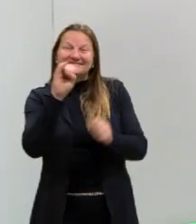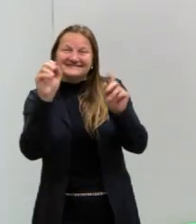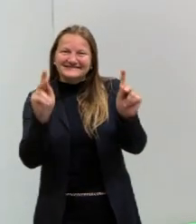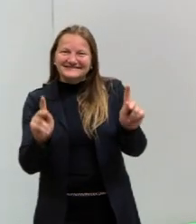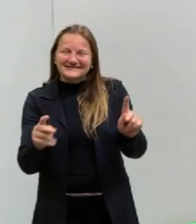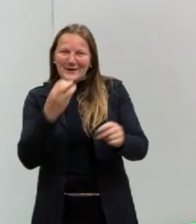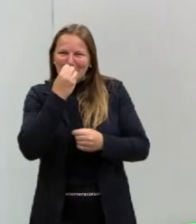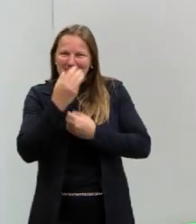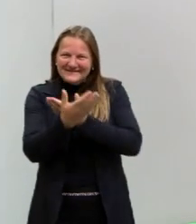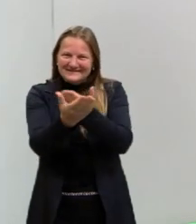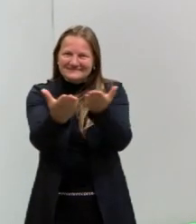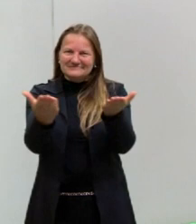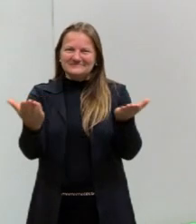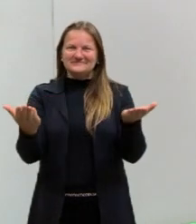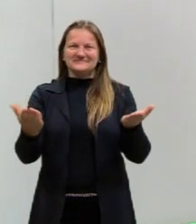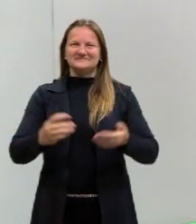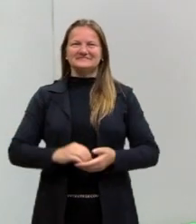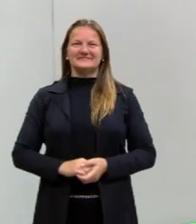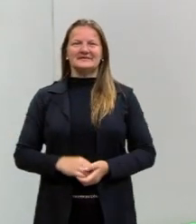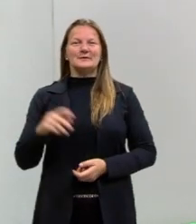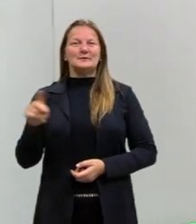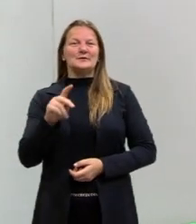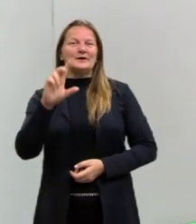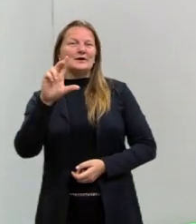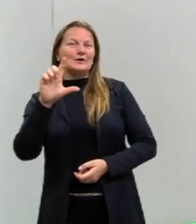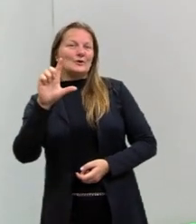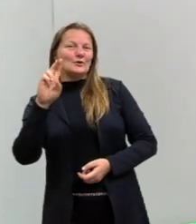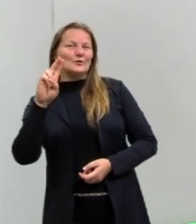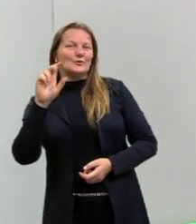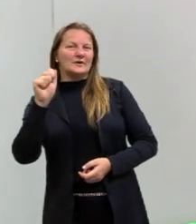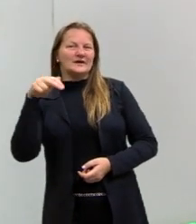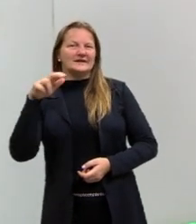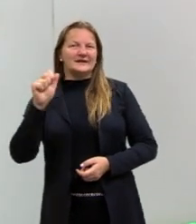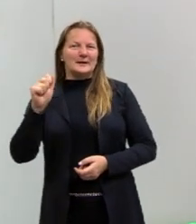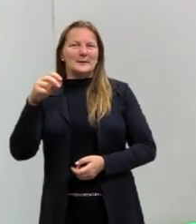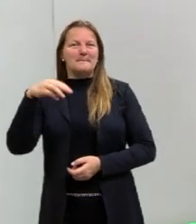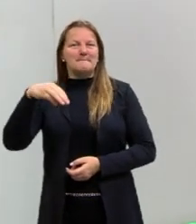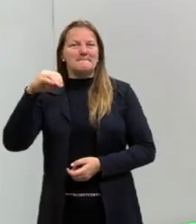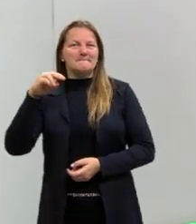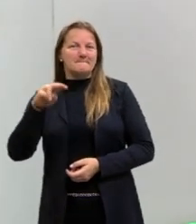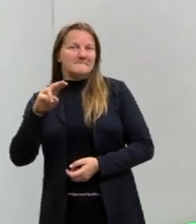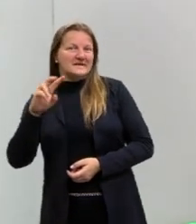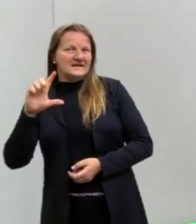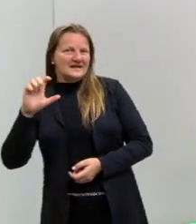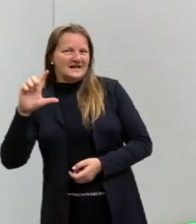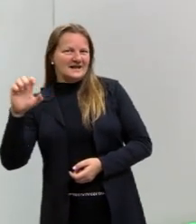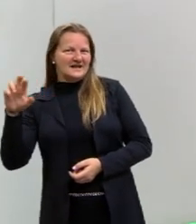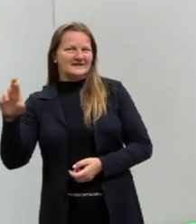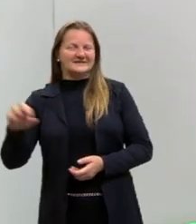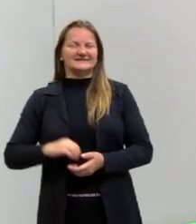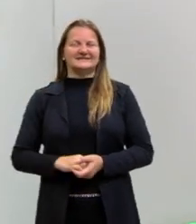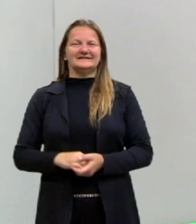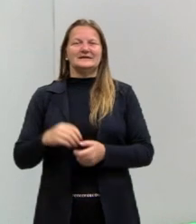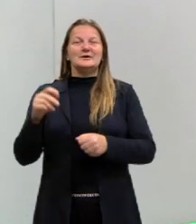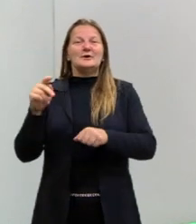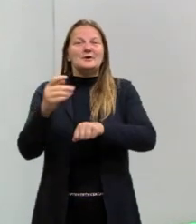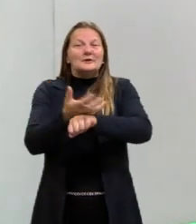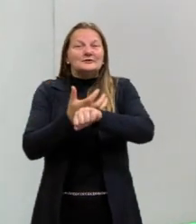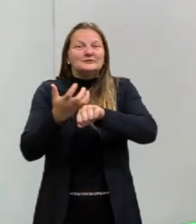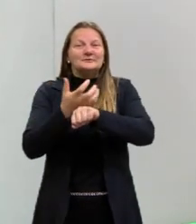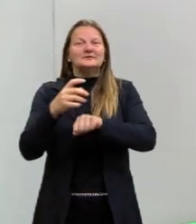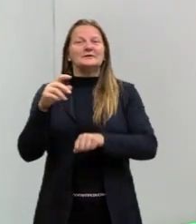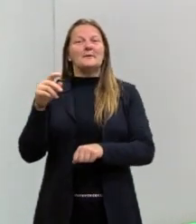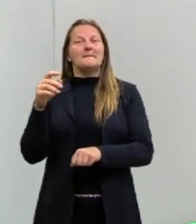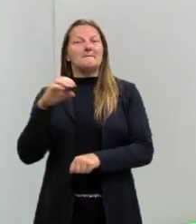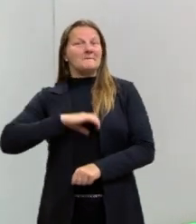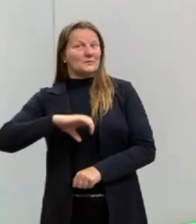Pessoal, tudo bem com vocês? Eu sou a professora Luana Miller. Vocês já me conhecem, né? Trabalho aí com vocês o componente curricular